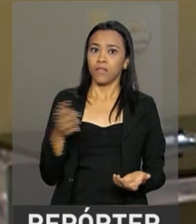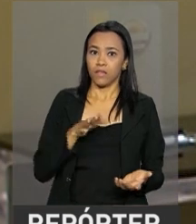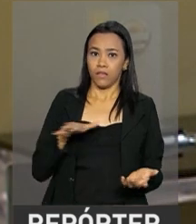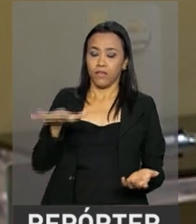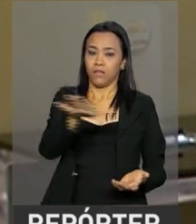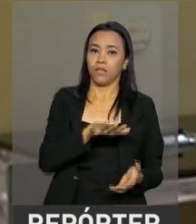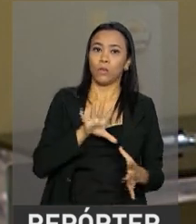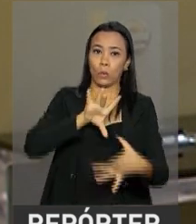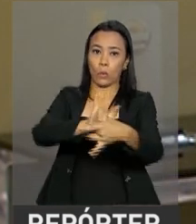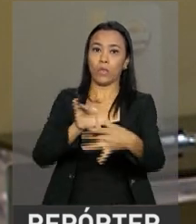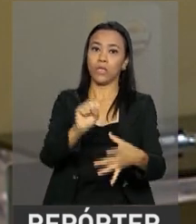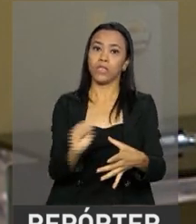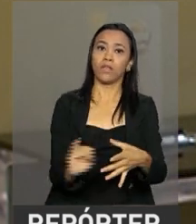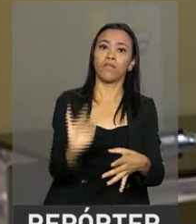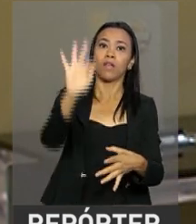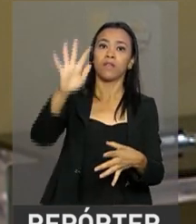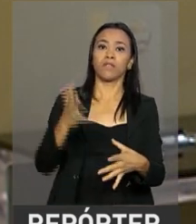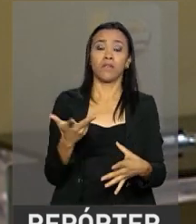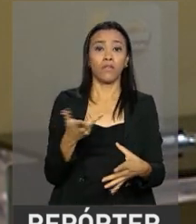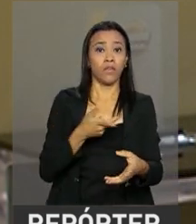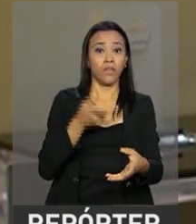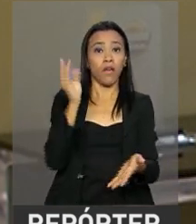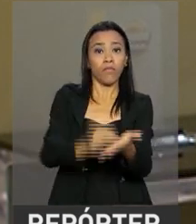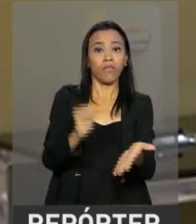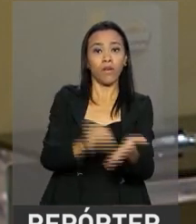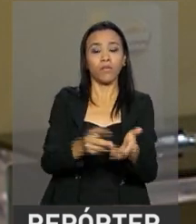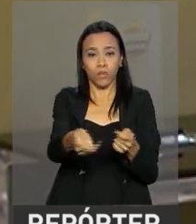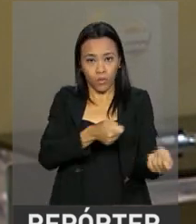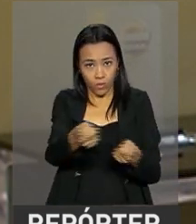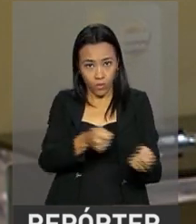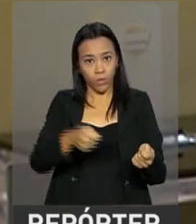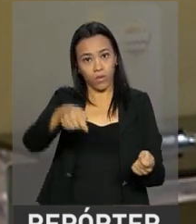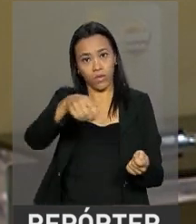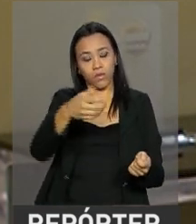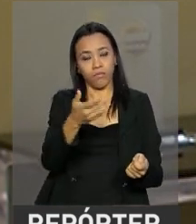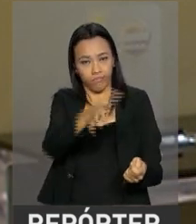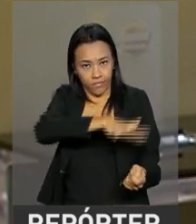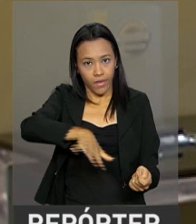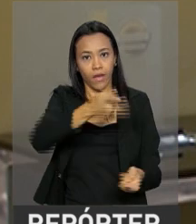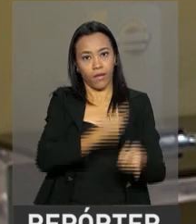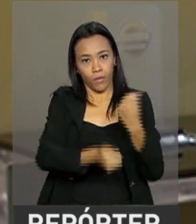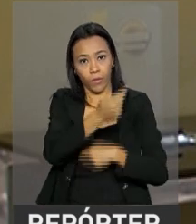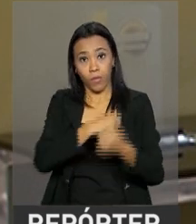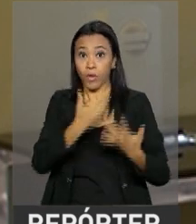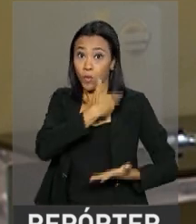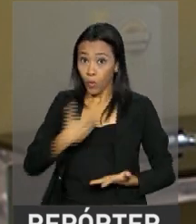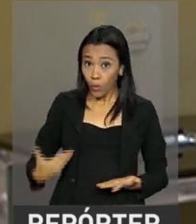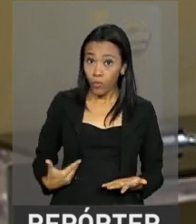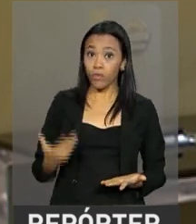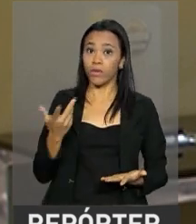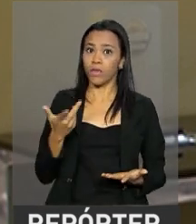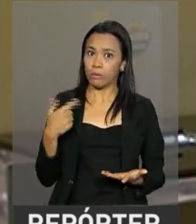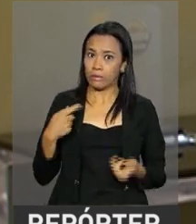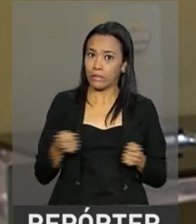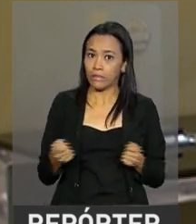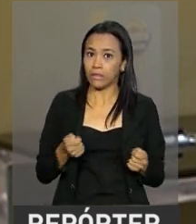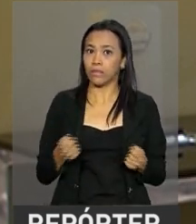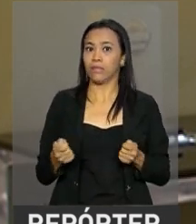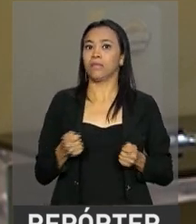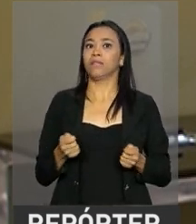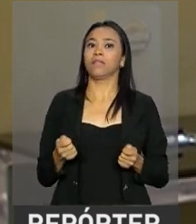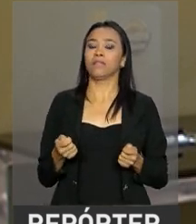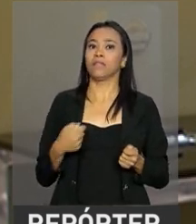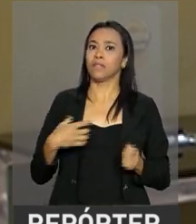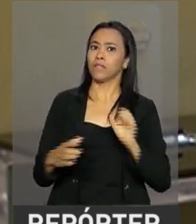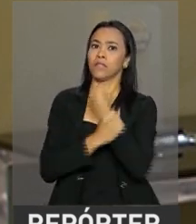e de descontrole da situação econômica e porque o governo que seria a a fonte mais segura de investimento começa a não